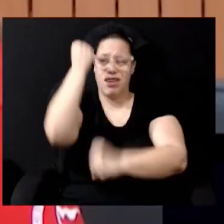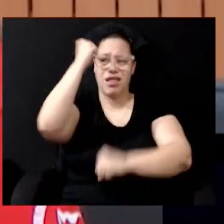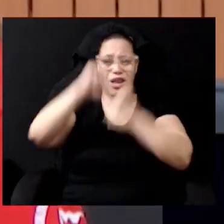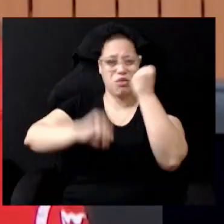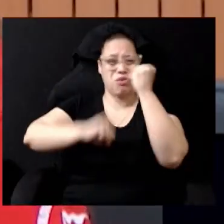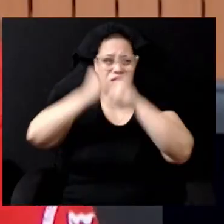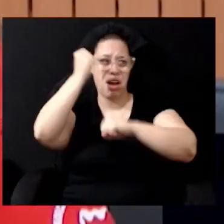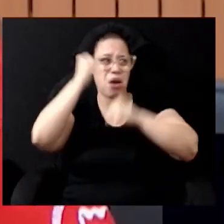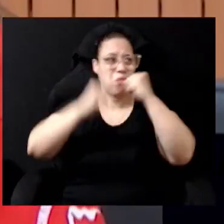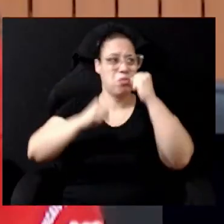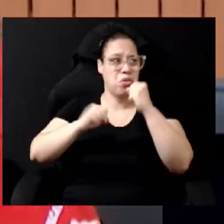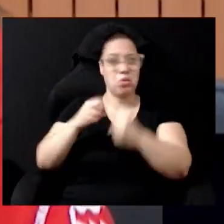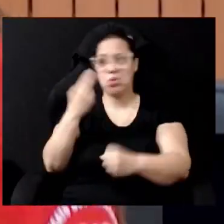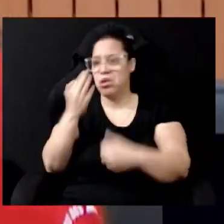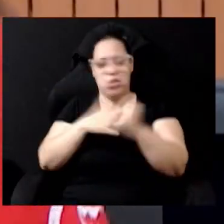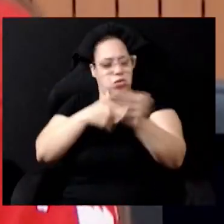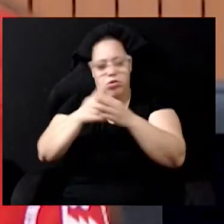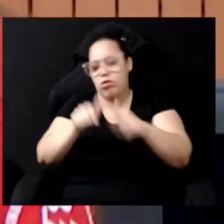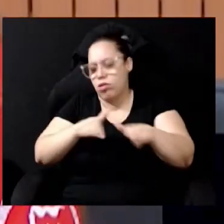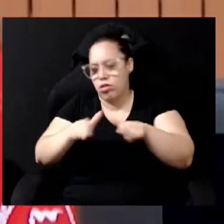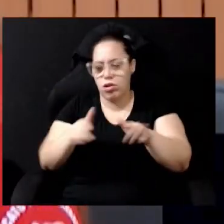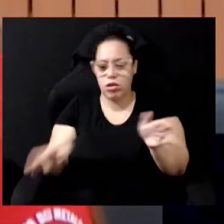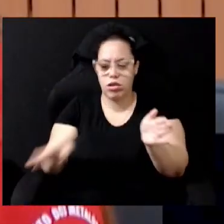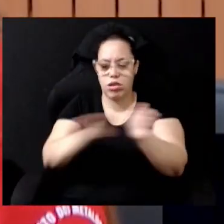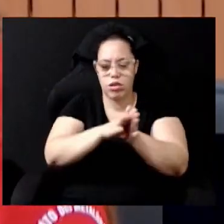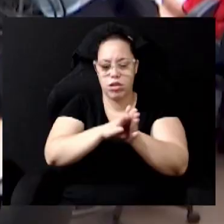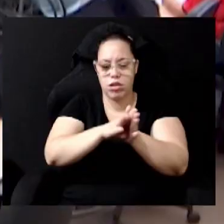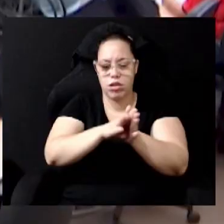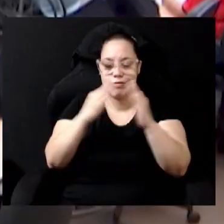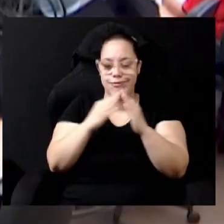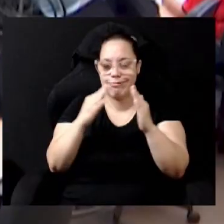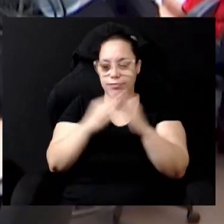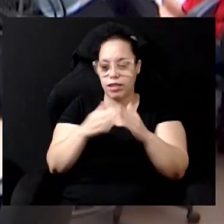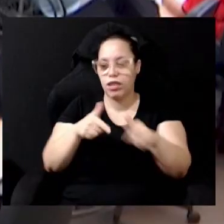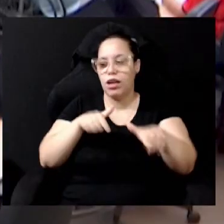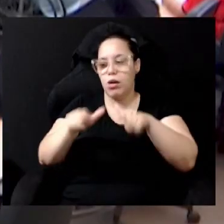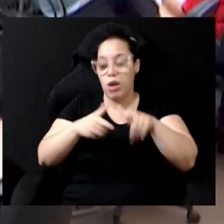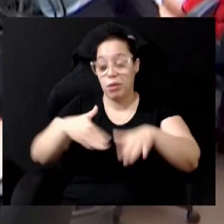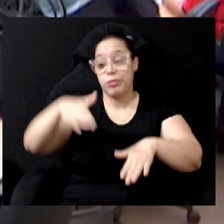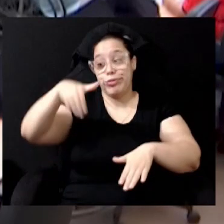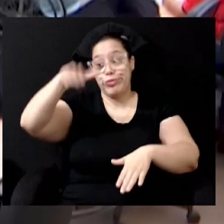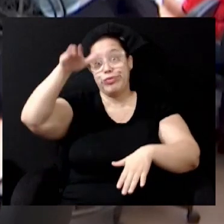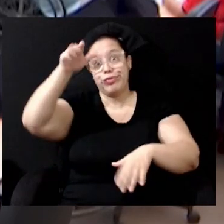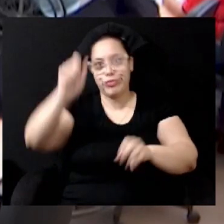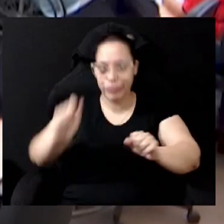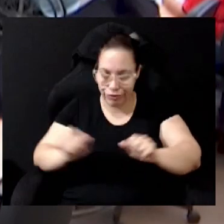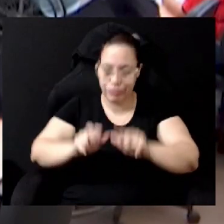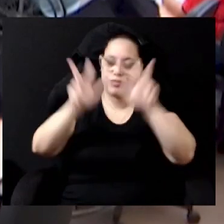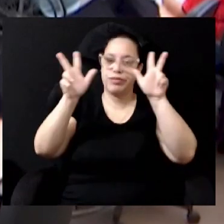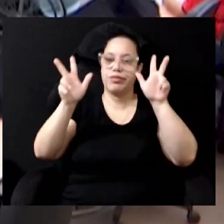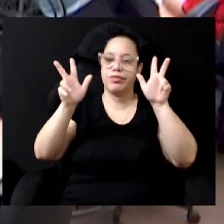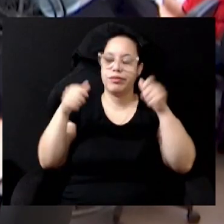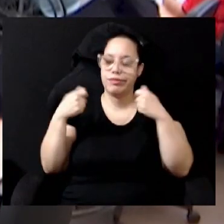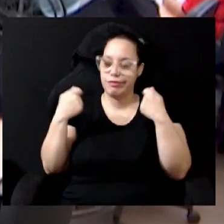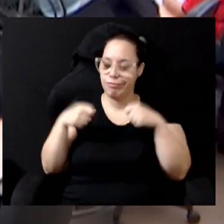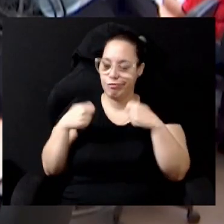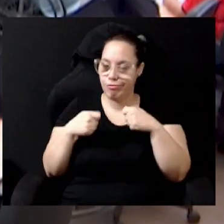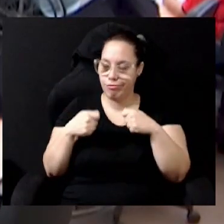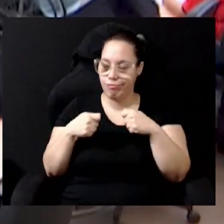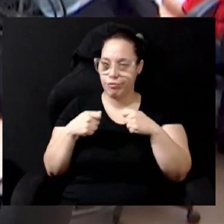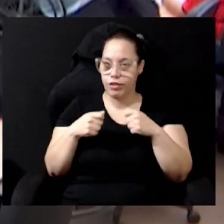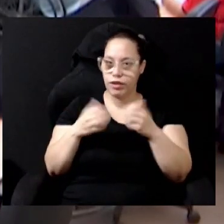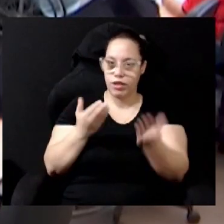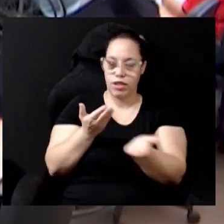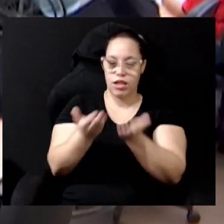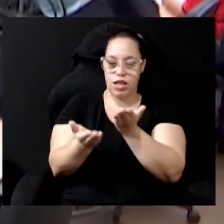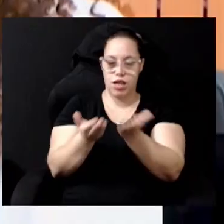em qualquer outro trabalho, e chegamos em casa, nós trabalhamos de novo. Foi destacado ainda a necessidade da equidade racial